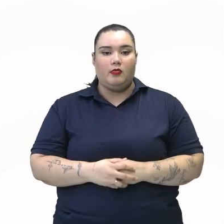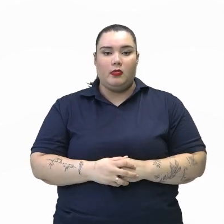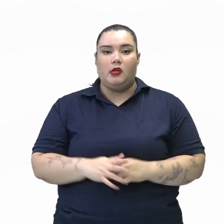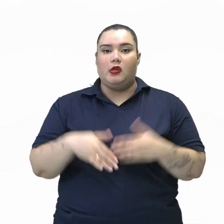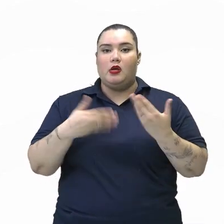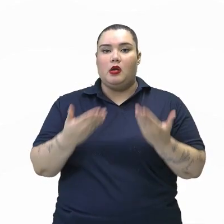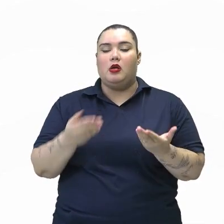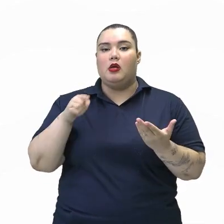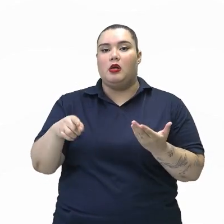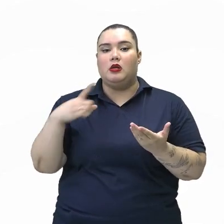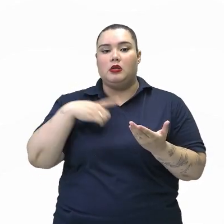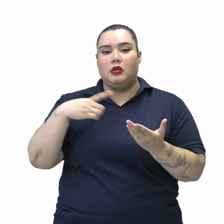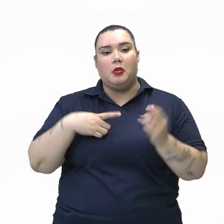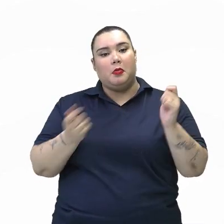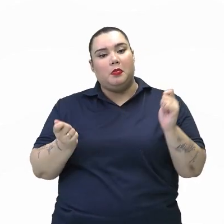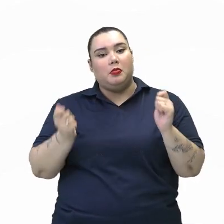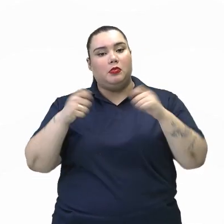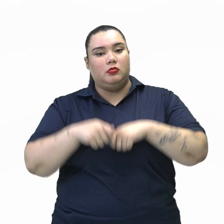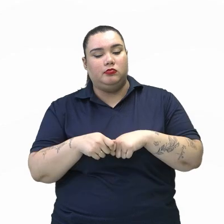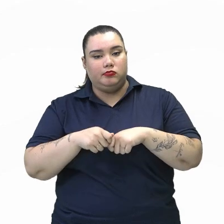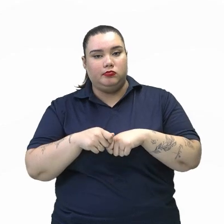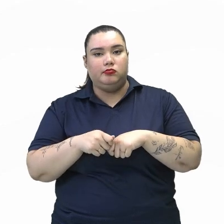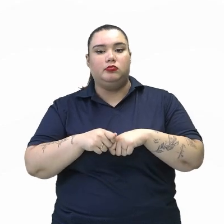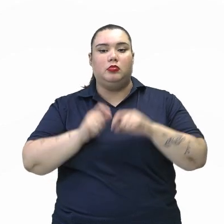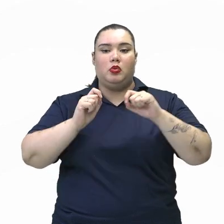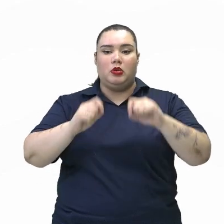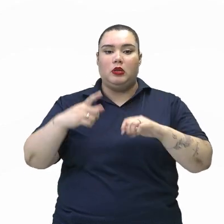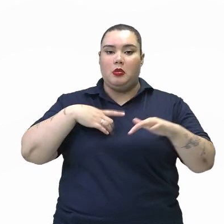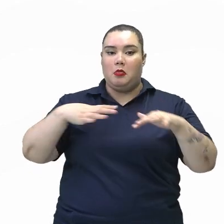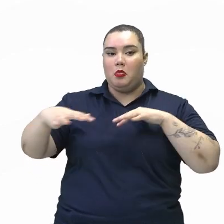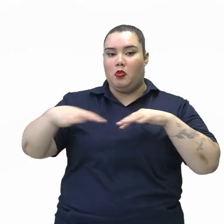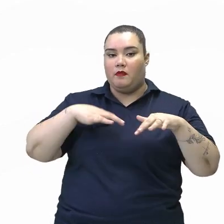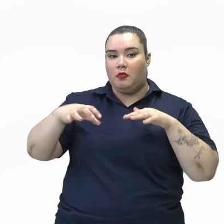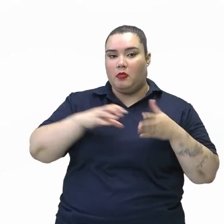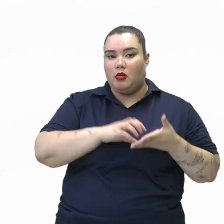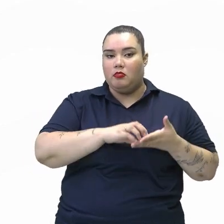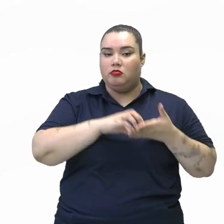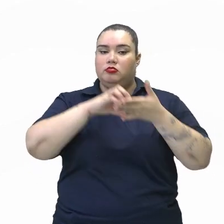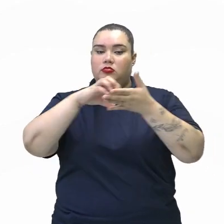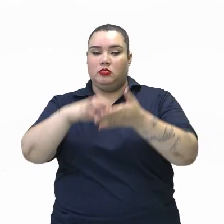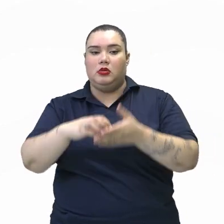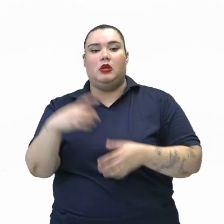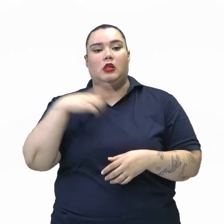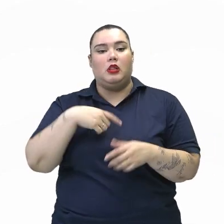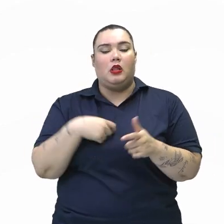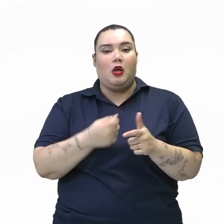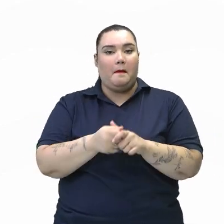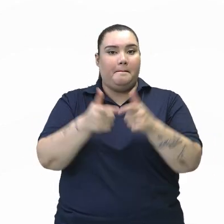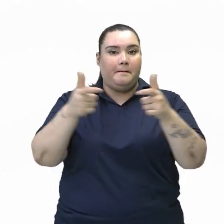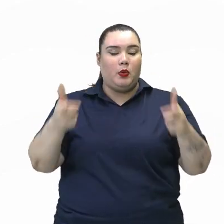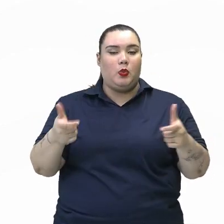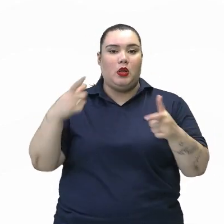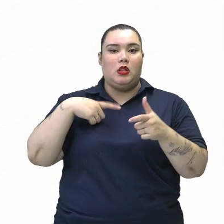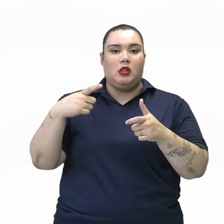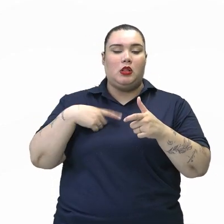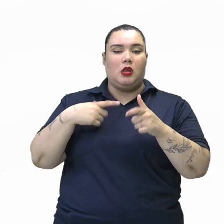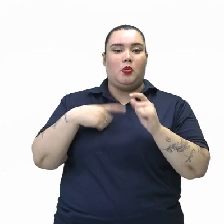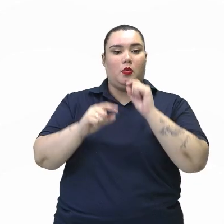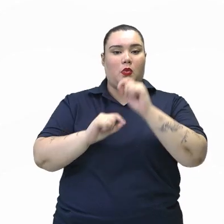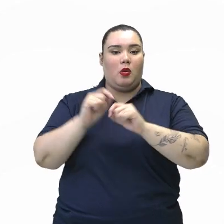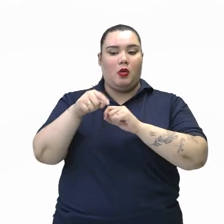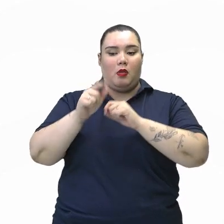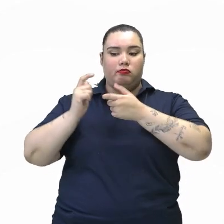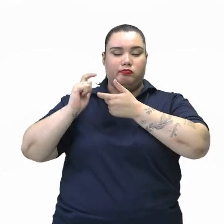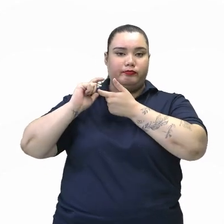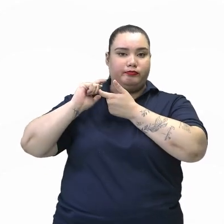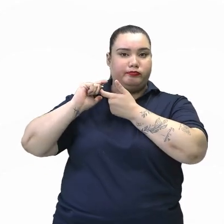eles possuem a capacidade, esses indivíduos, de locomoção e grande parte